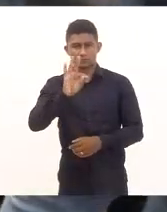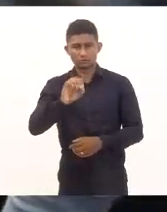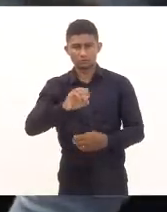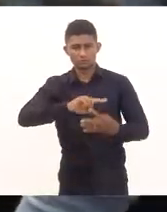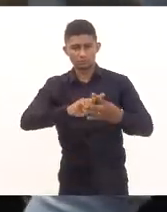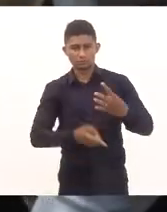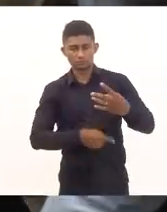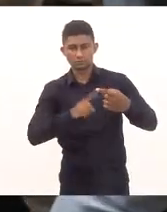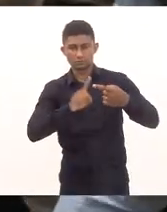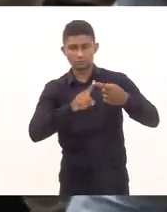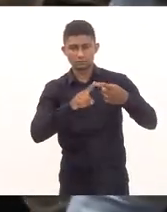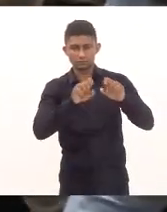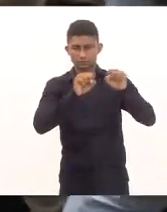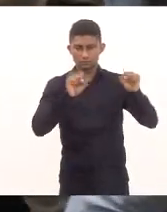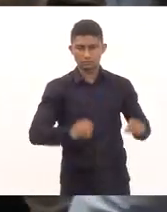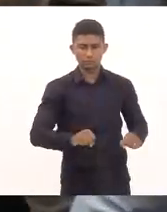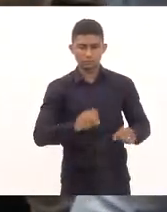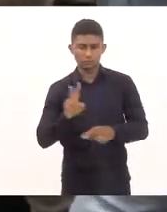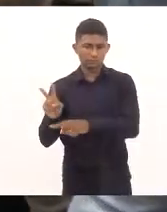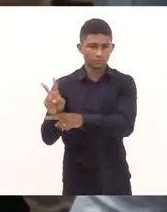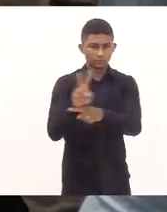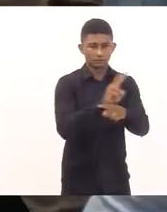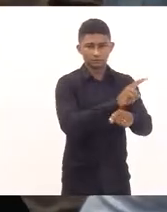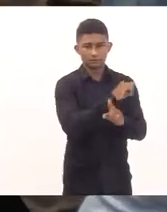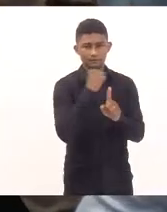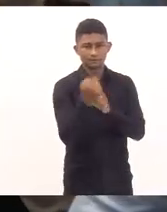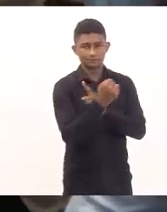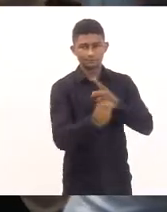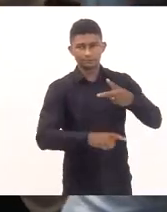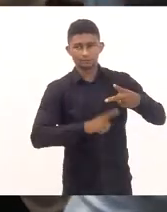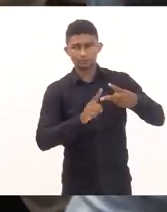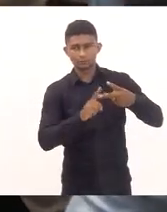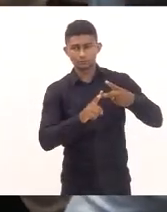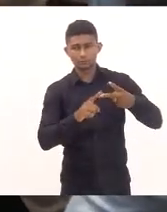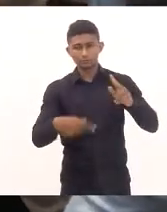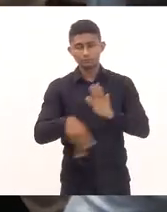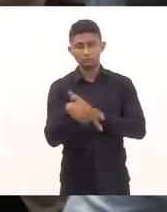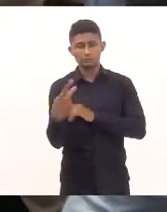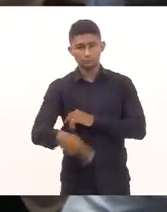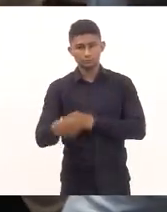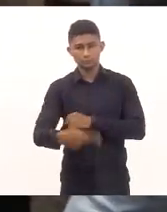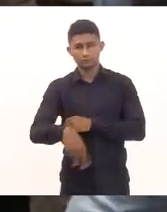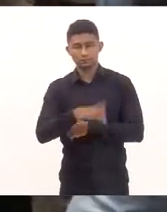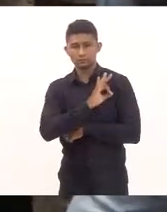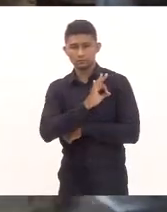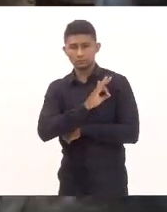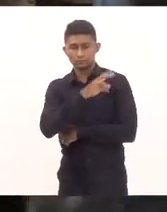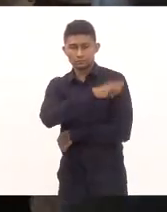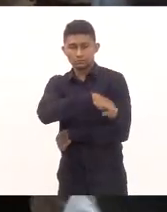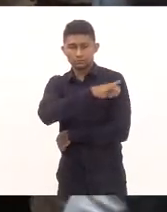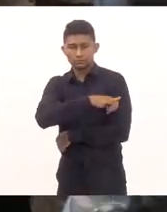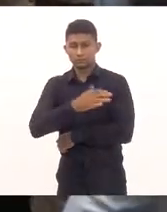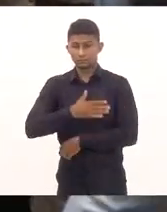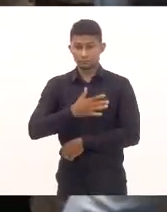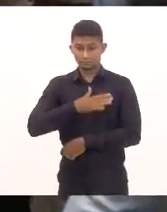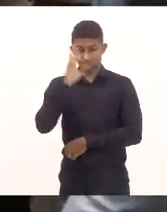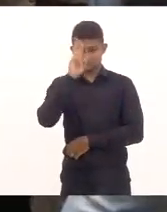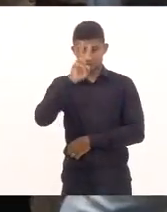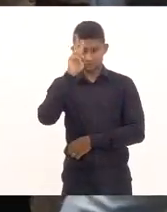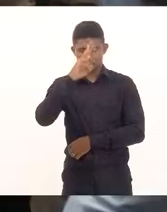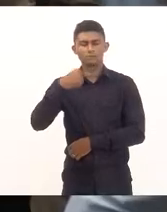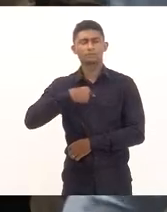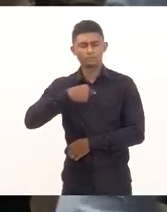de proteção social dos militares do Estado do Rio de Janeiro. Eu tenho a minha história. Eu sou